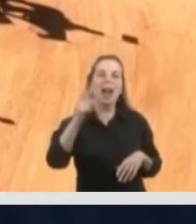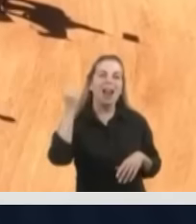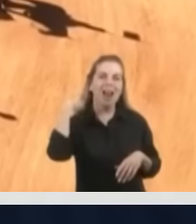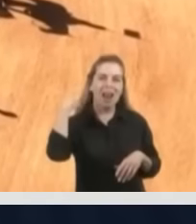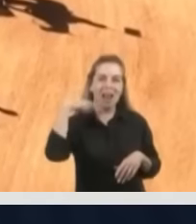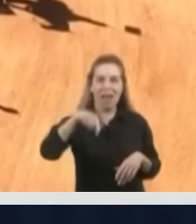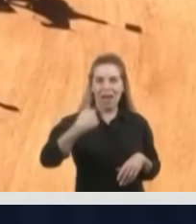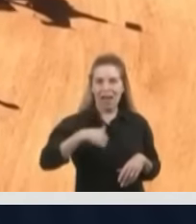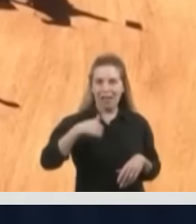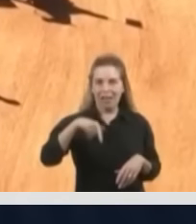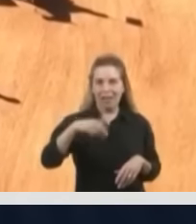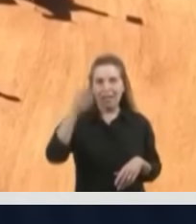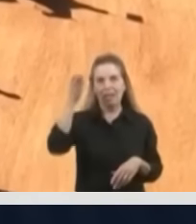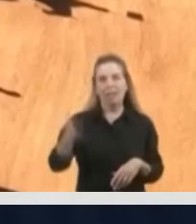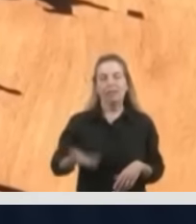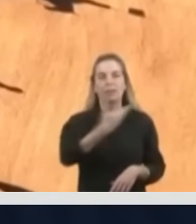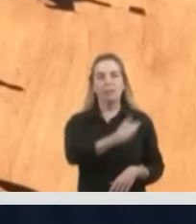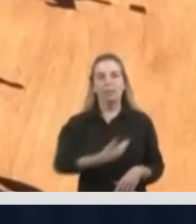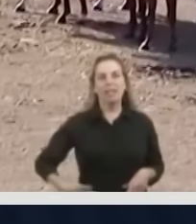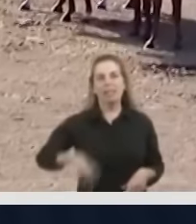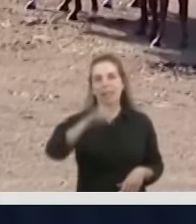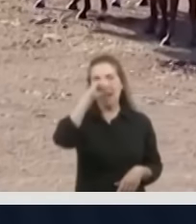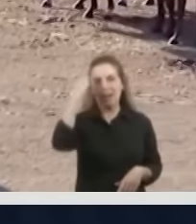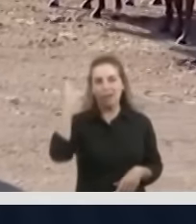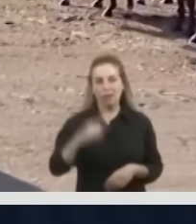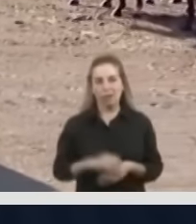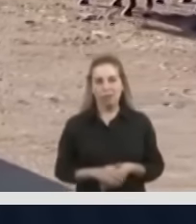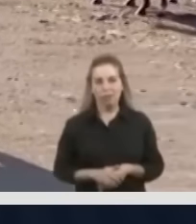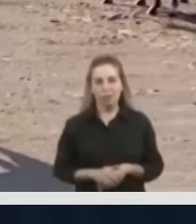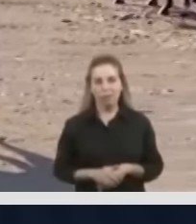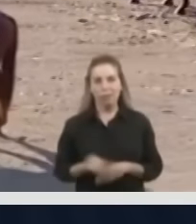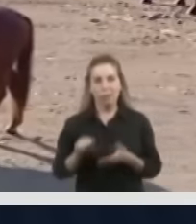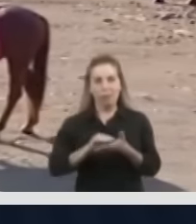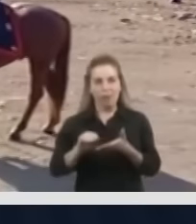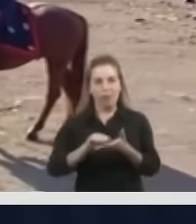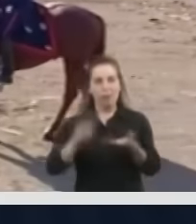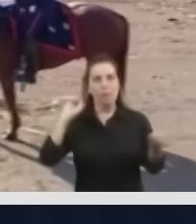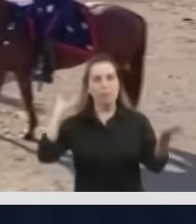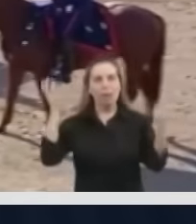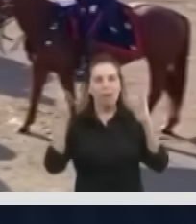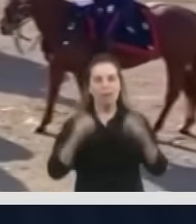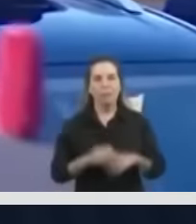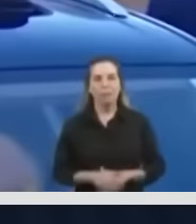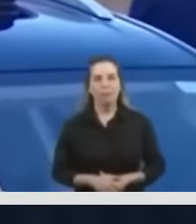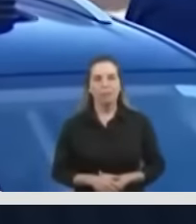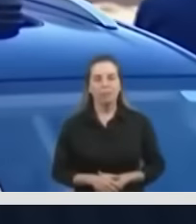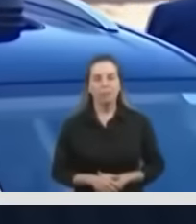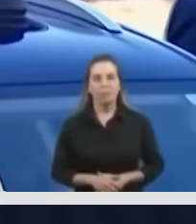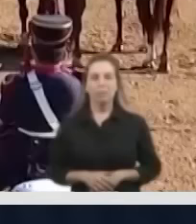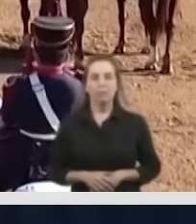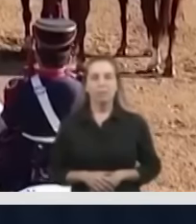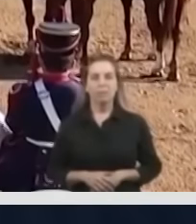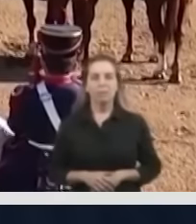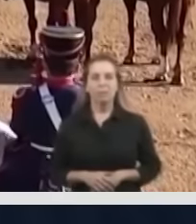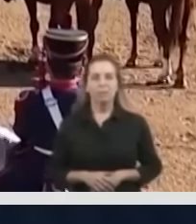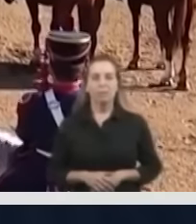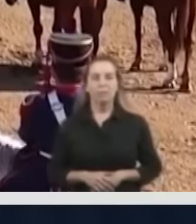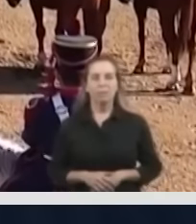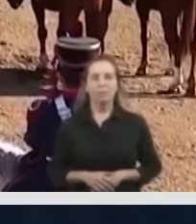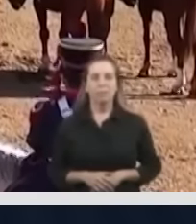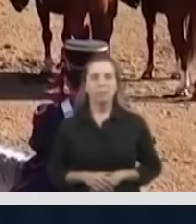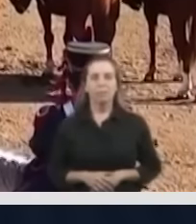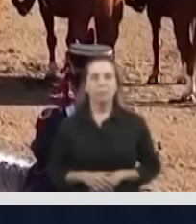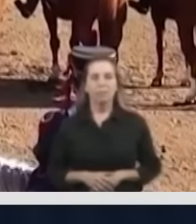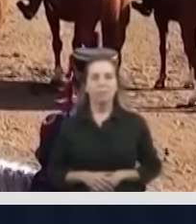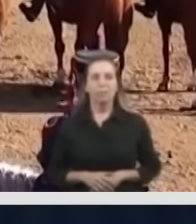era impostos à importação. Na realidade, o que ele vai diminuir a 7,5 e zerar em dezembro é o